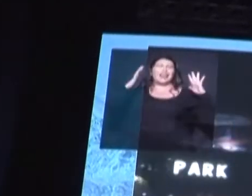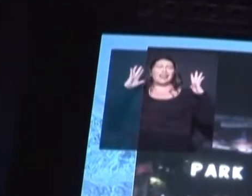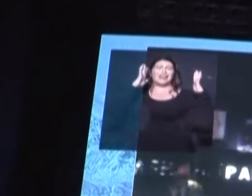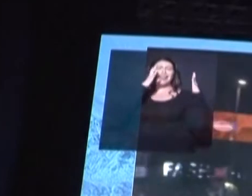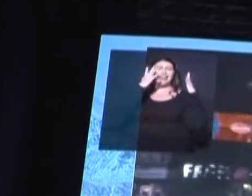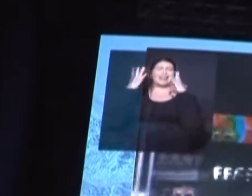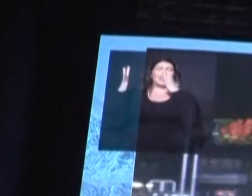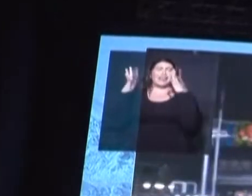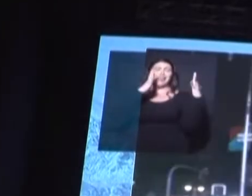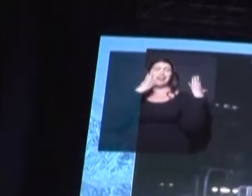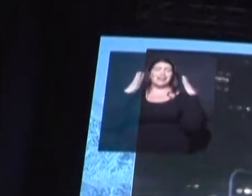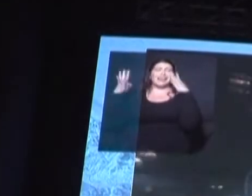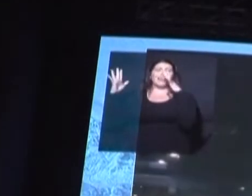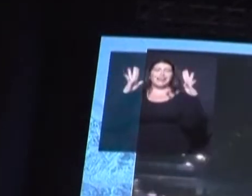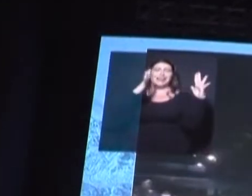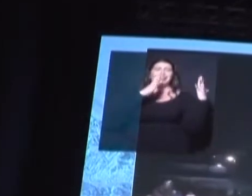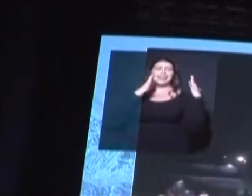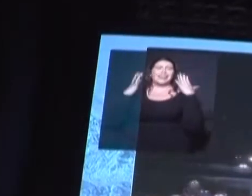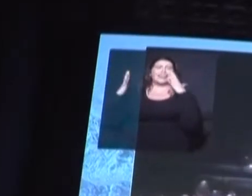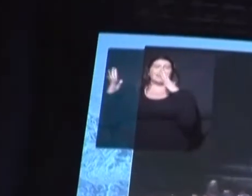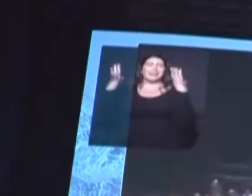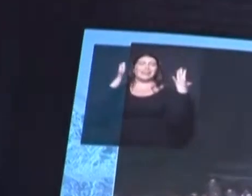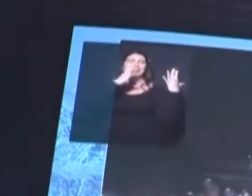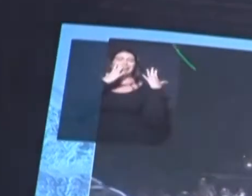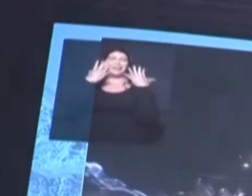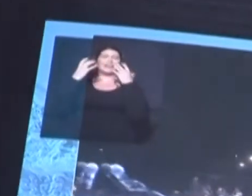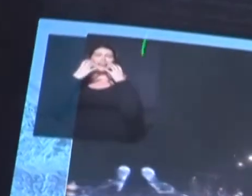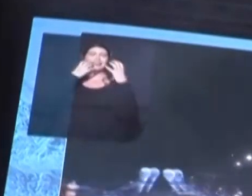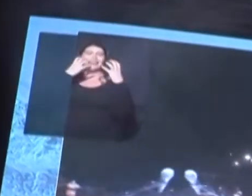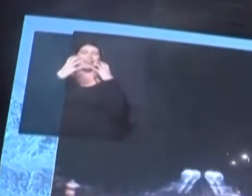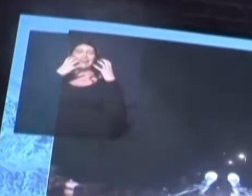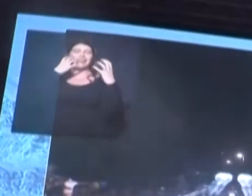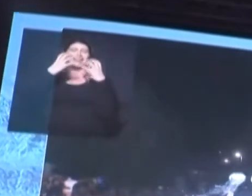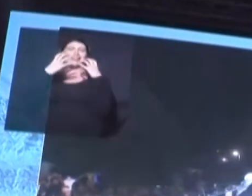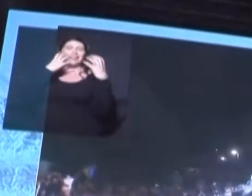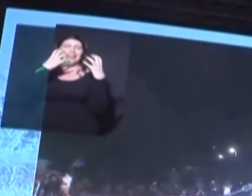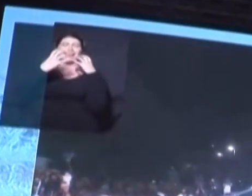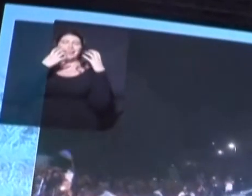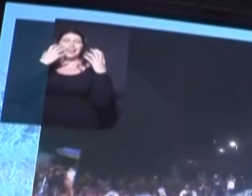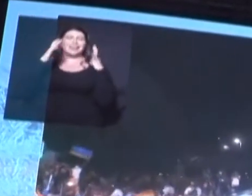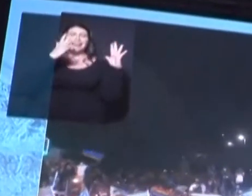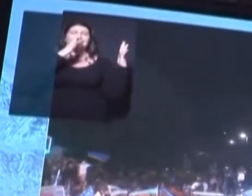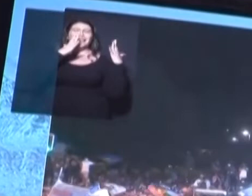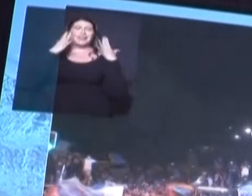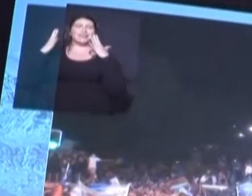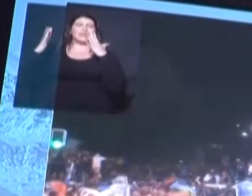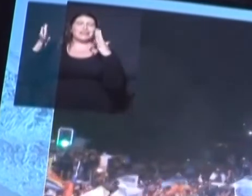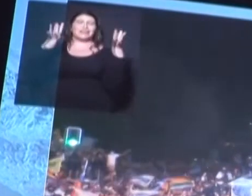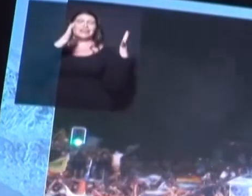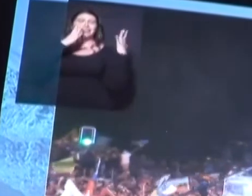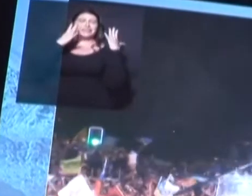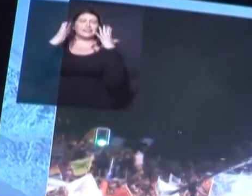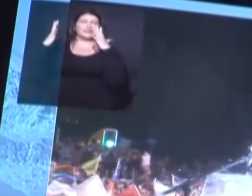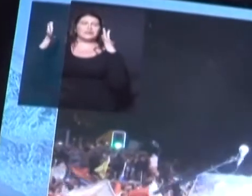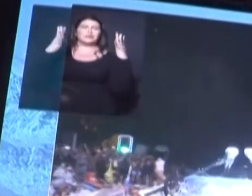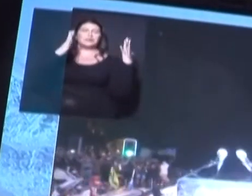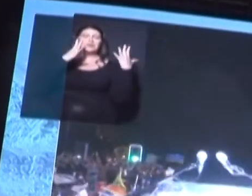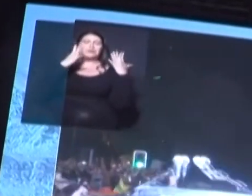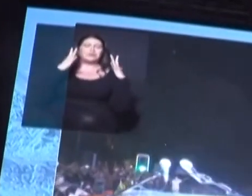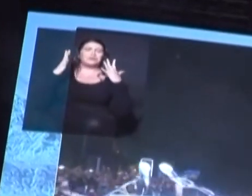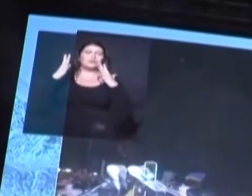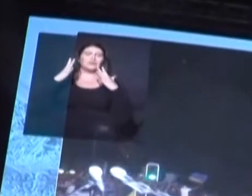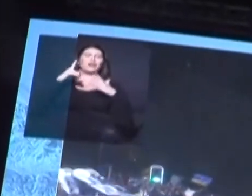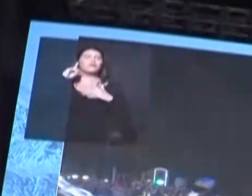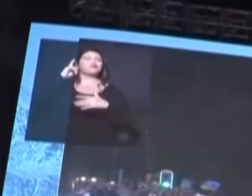clima favorável frente à opinião pública, mas vai encontrar dificuldades no Congresso, onde a aliança